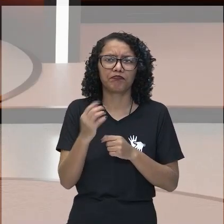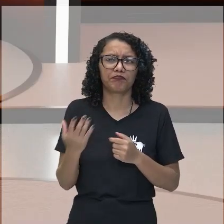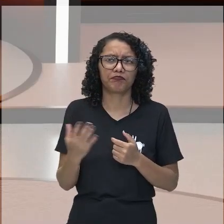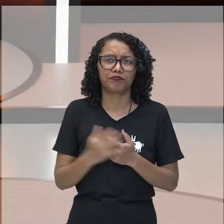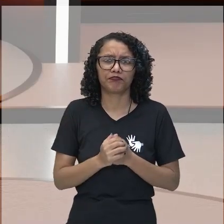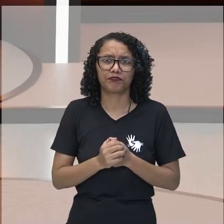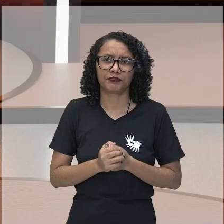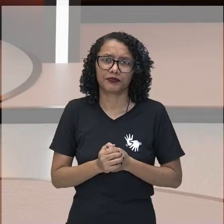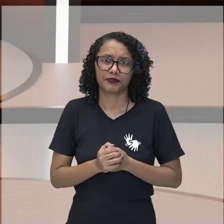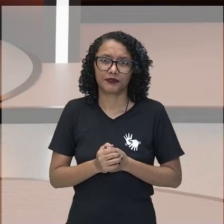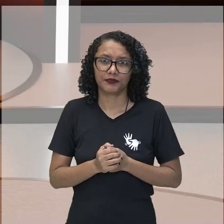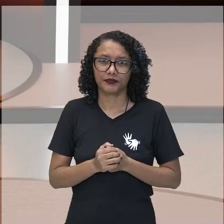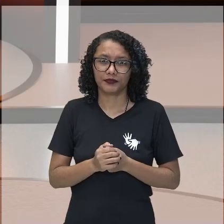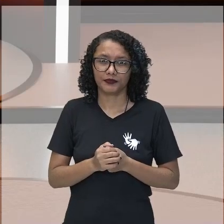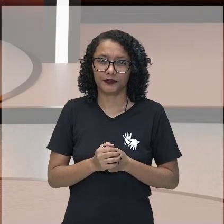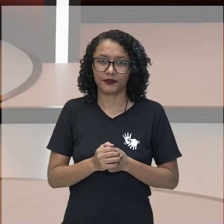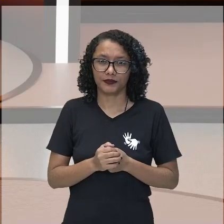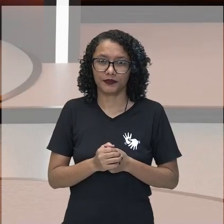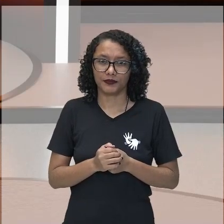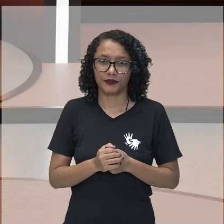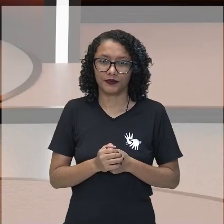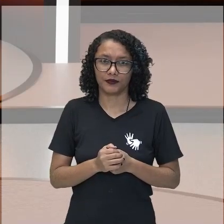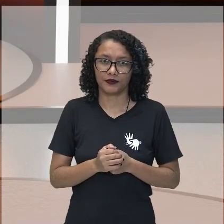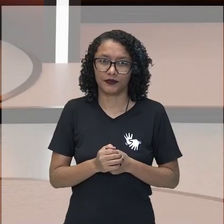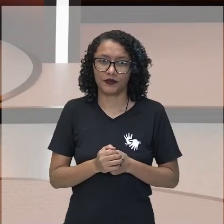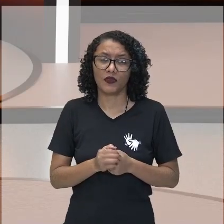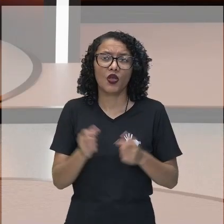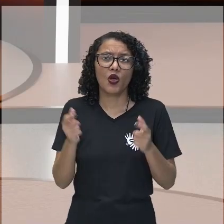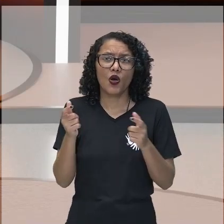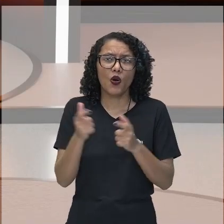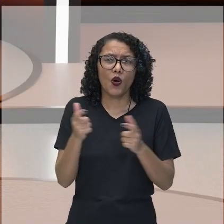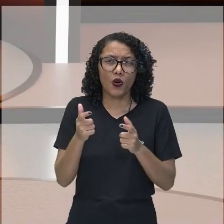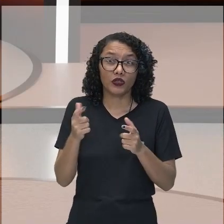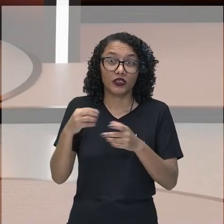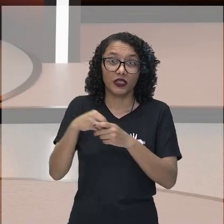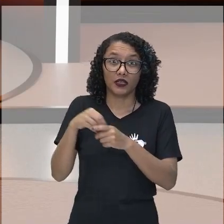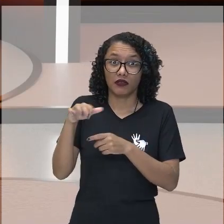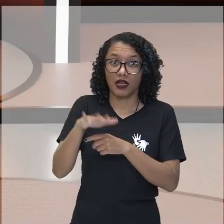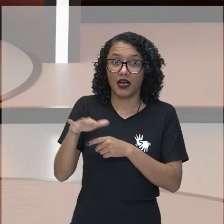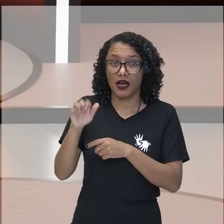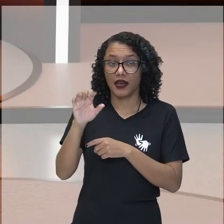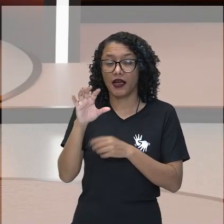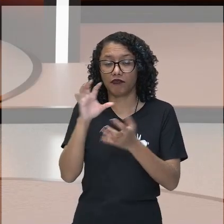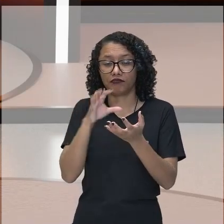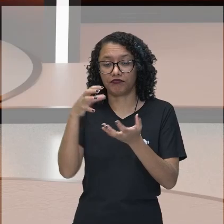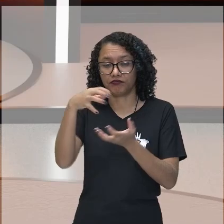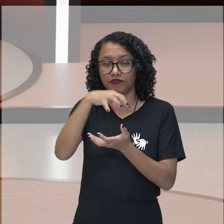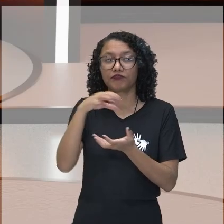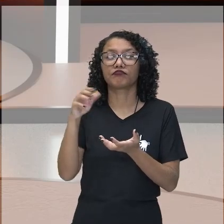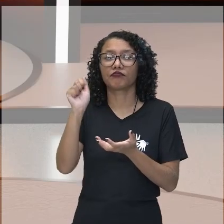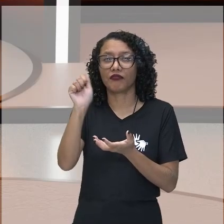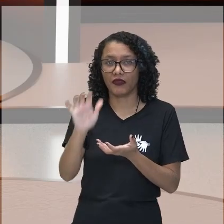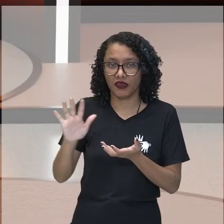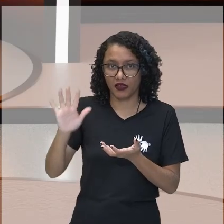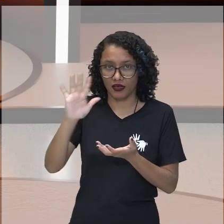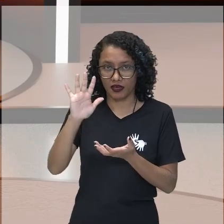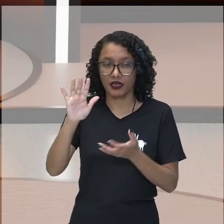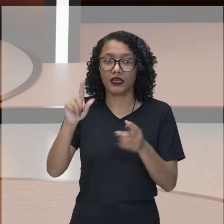gente, ele vai estar localizado no continente asiático e vai ser considerado um